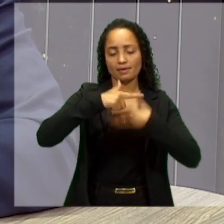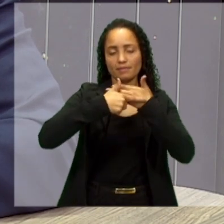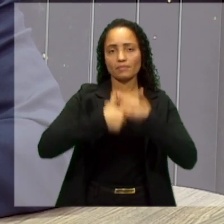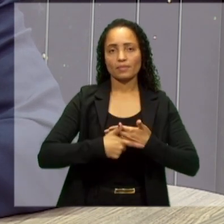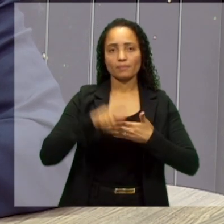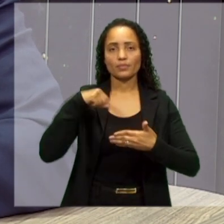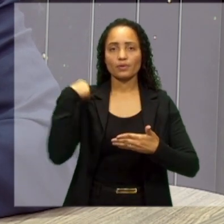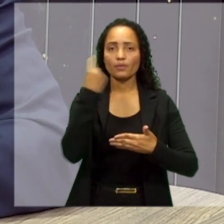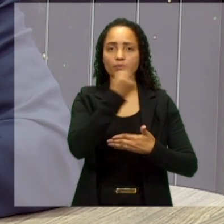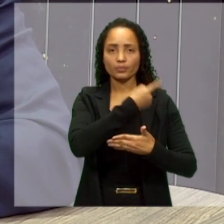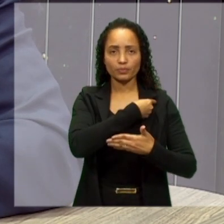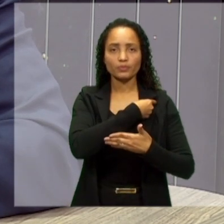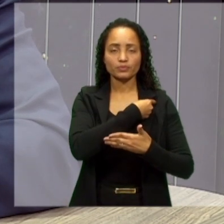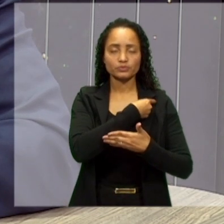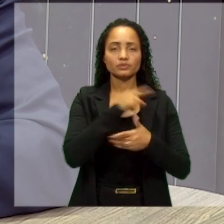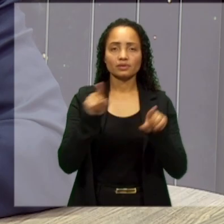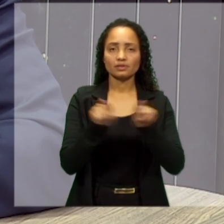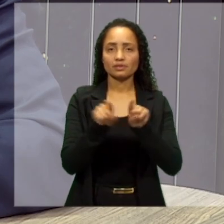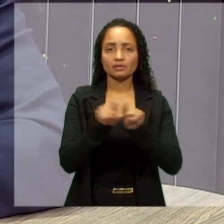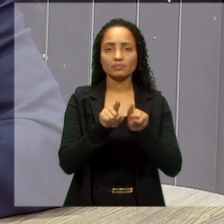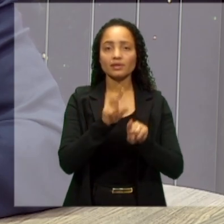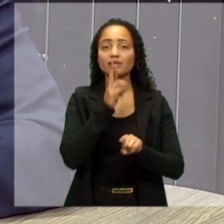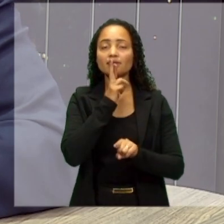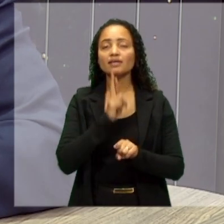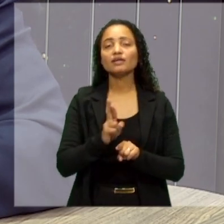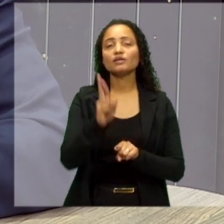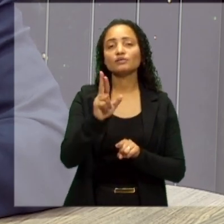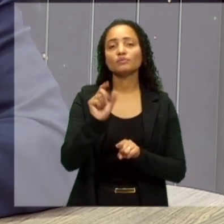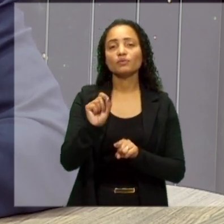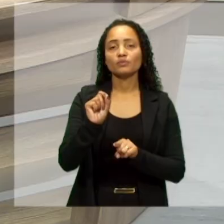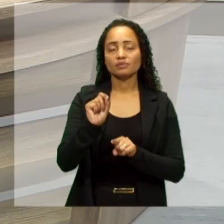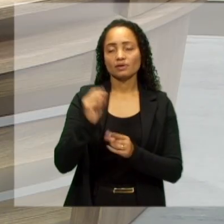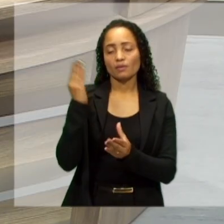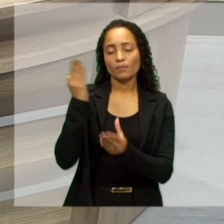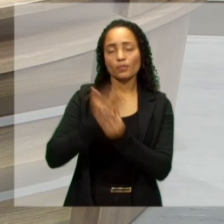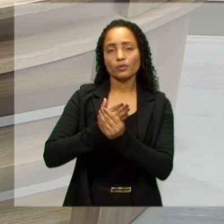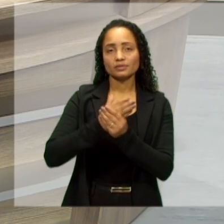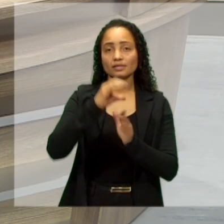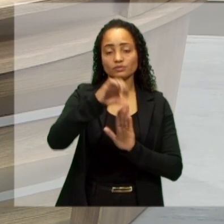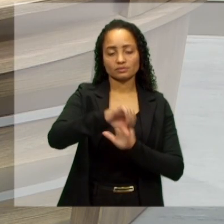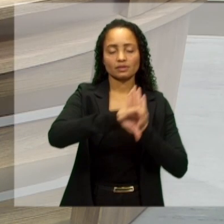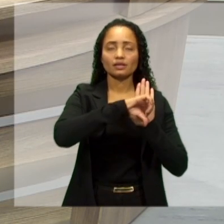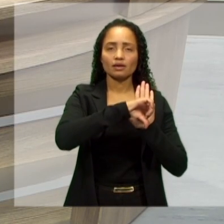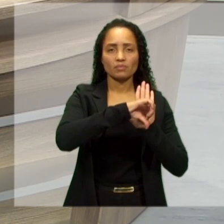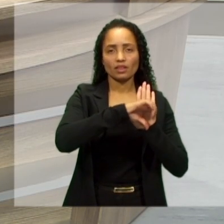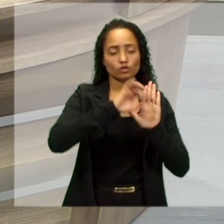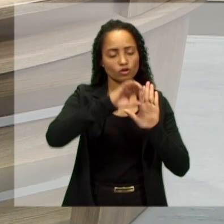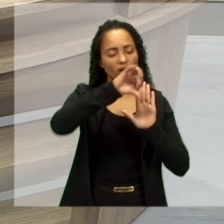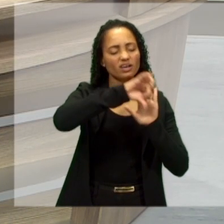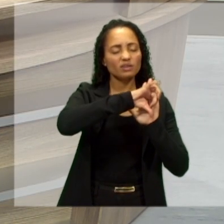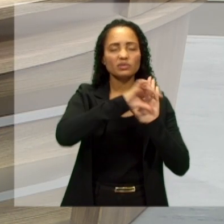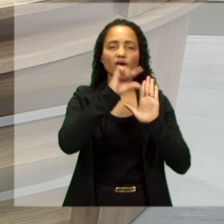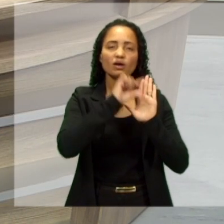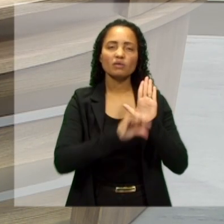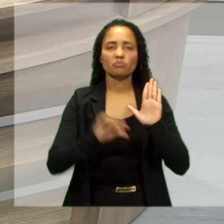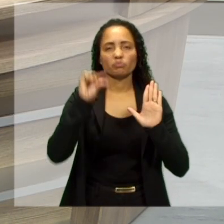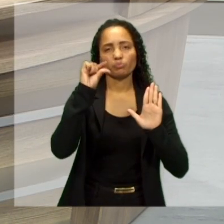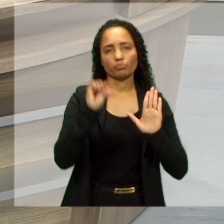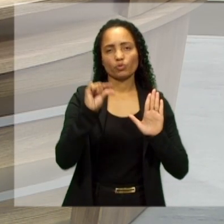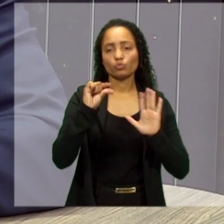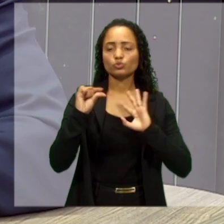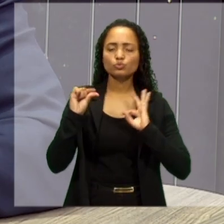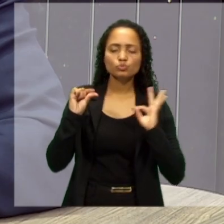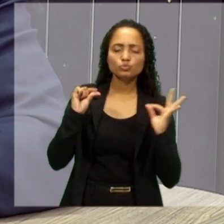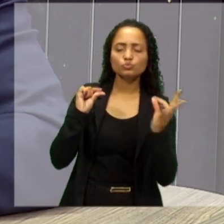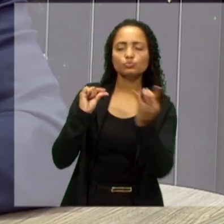um processo criminal, mas a gente vai muito além disso. Eu diria que a atuação criminal é uma pequena parte de tudo que a